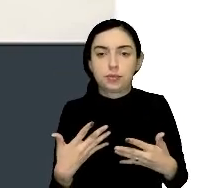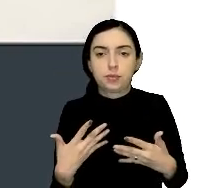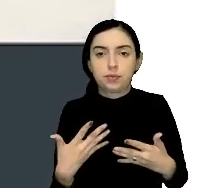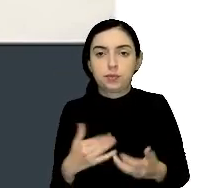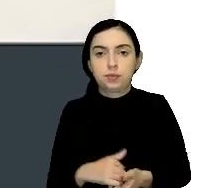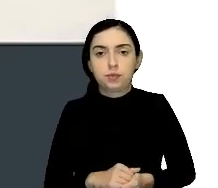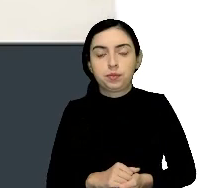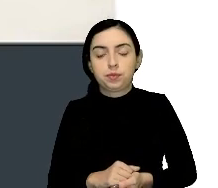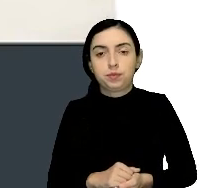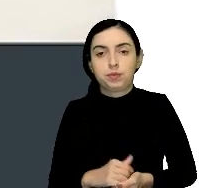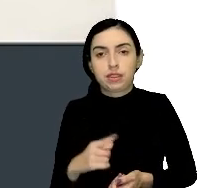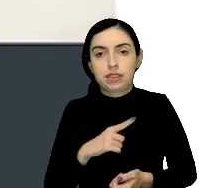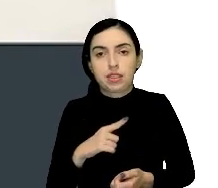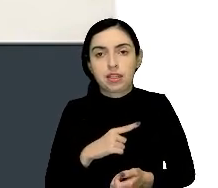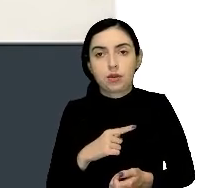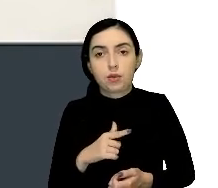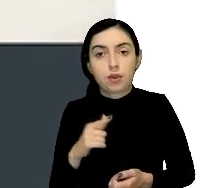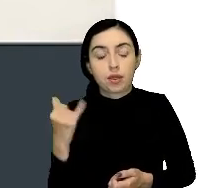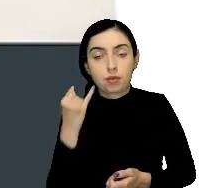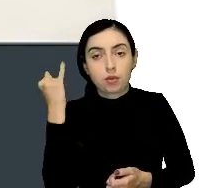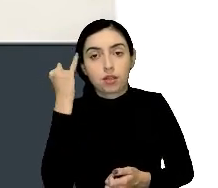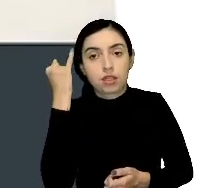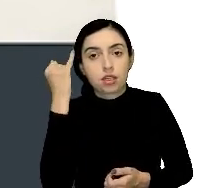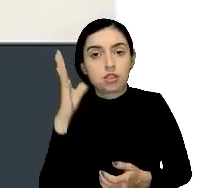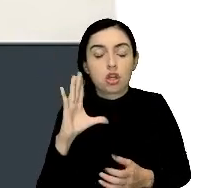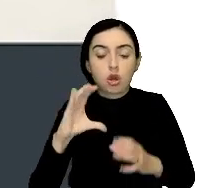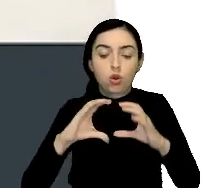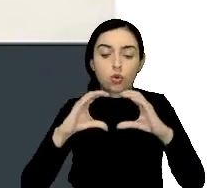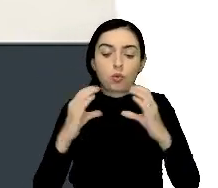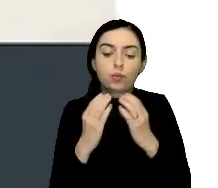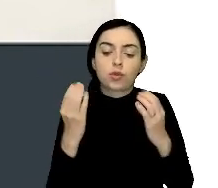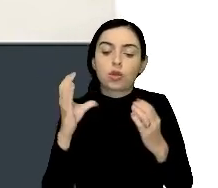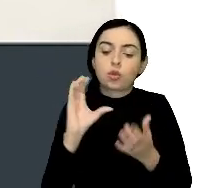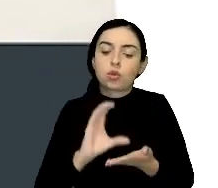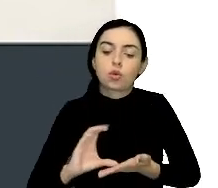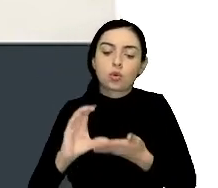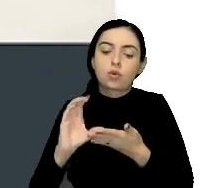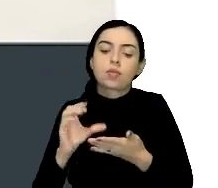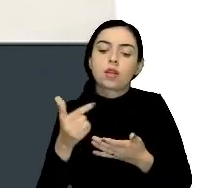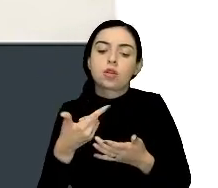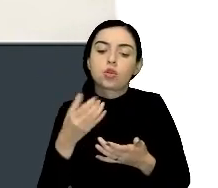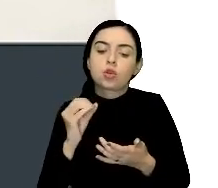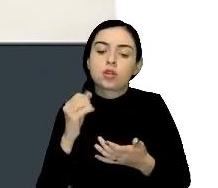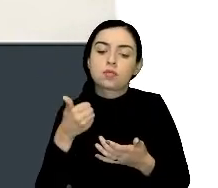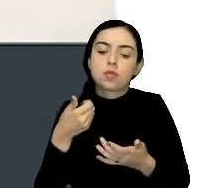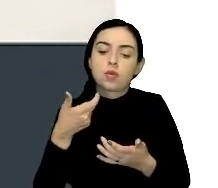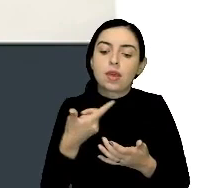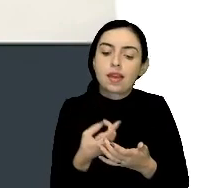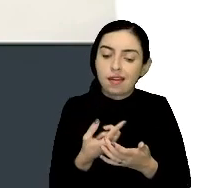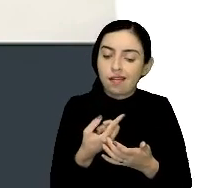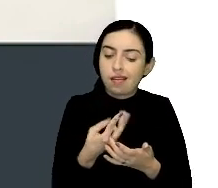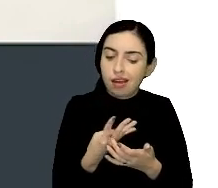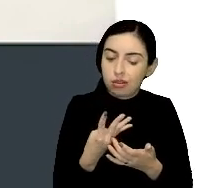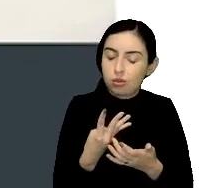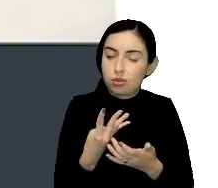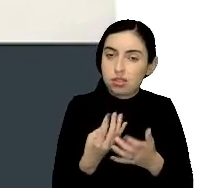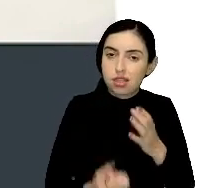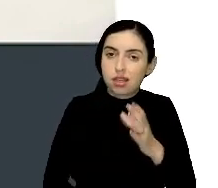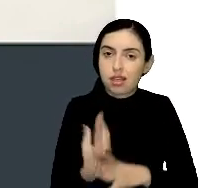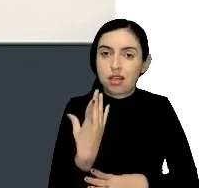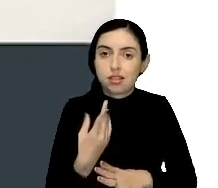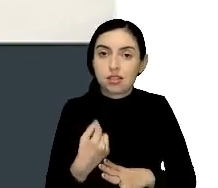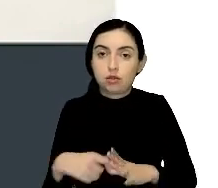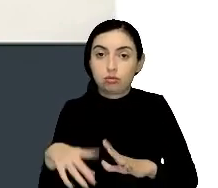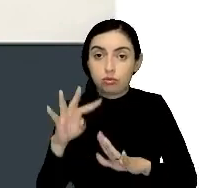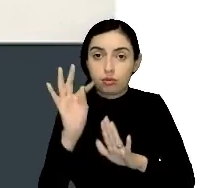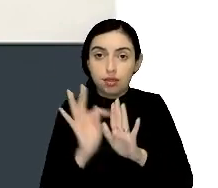Há uma participação importante do Comigrar de 2014 na construção do texto normativo, né?